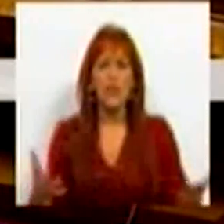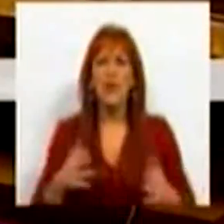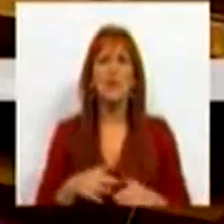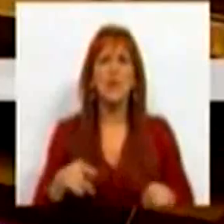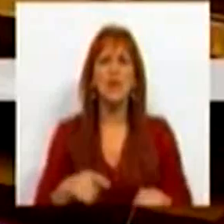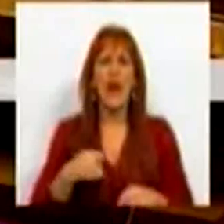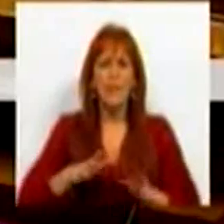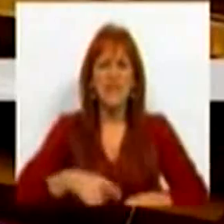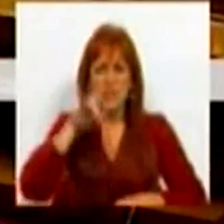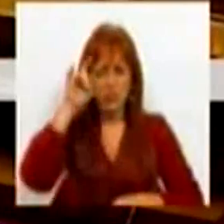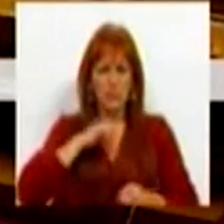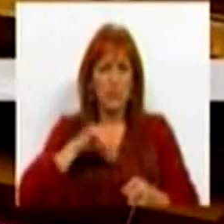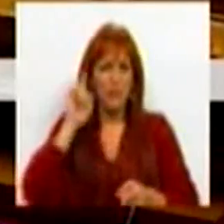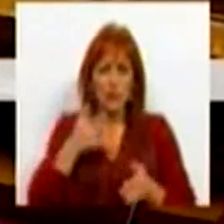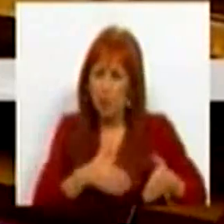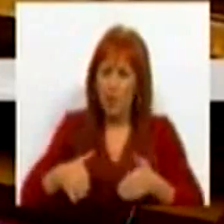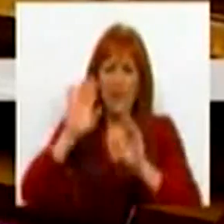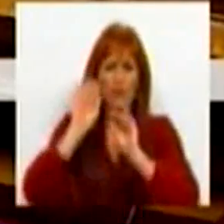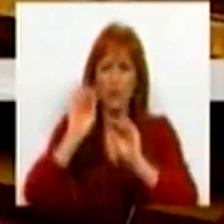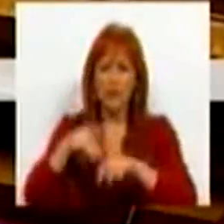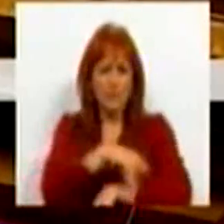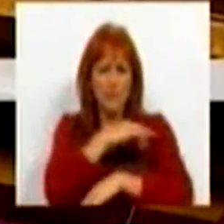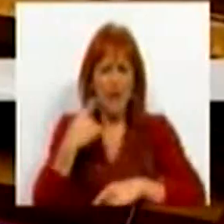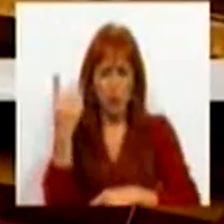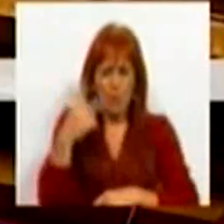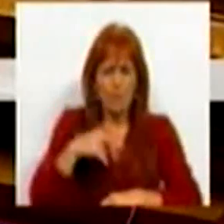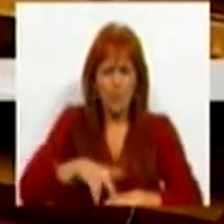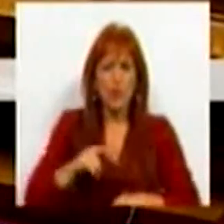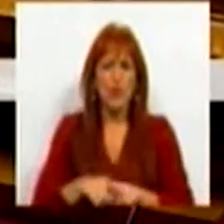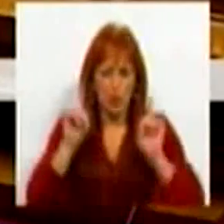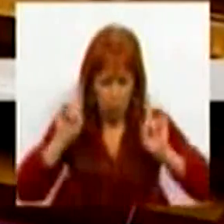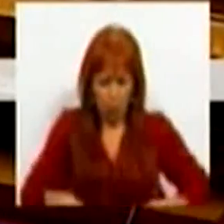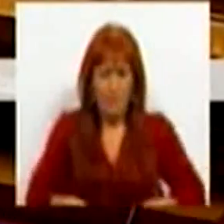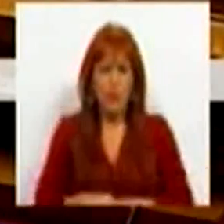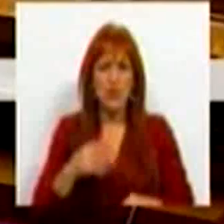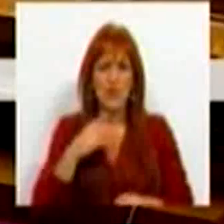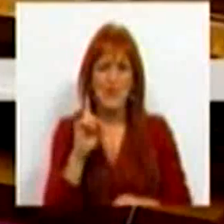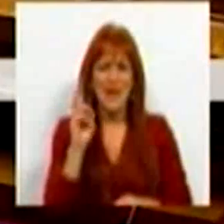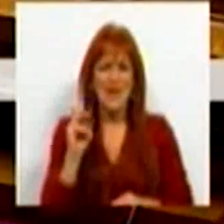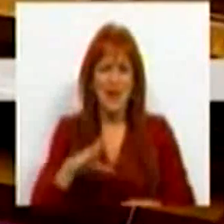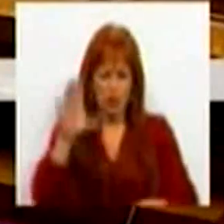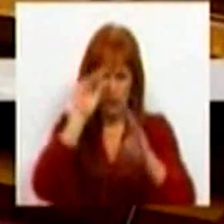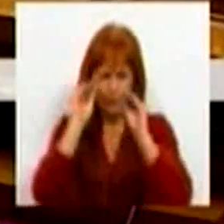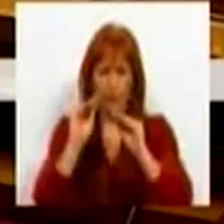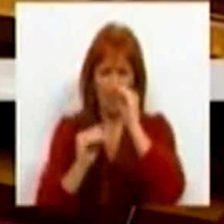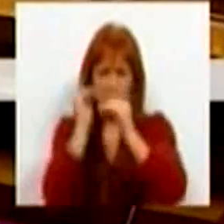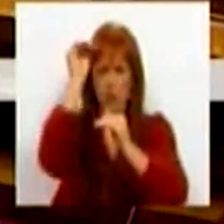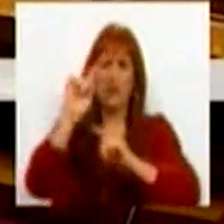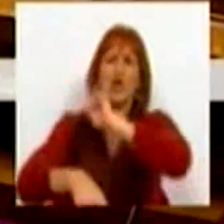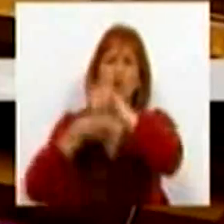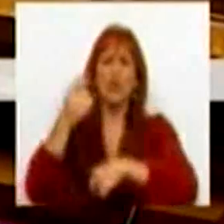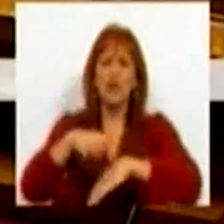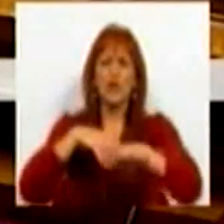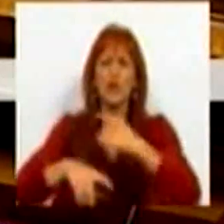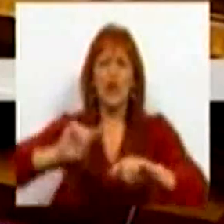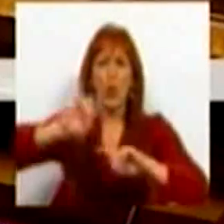deputados, importa relevar o percurso de formação de um médico em Portugal, que se inicia com 6 anos de formação superior, seguindo-se a